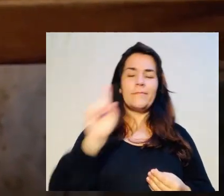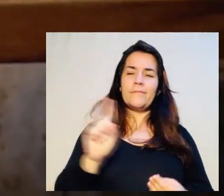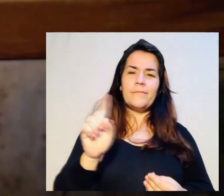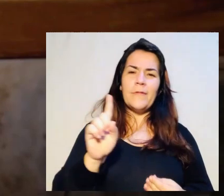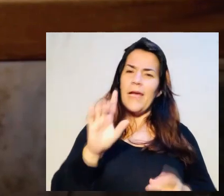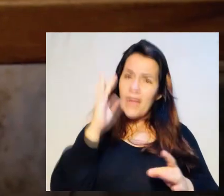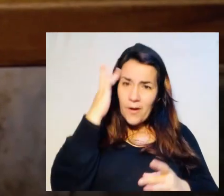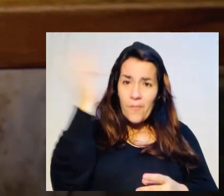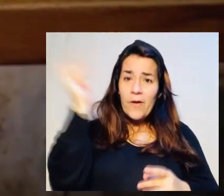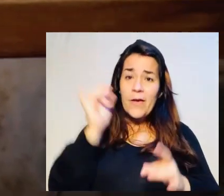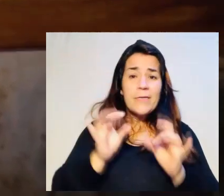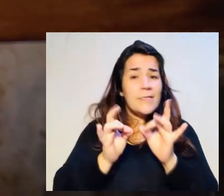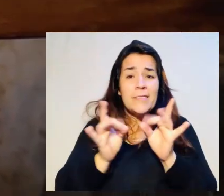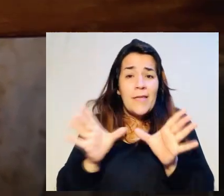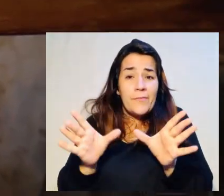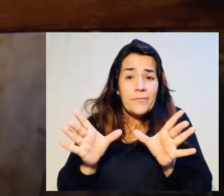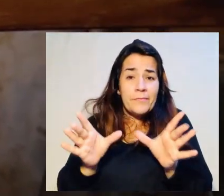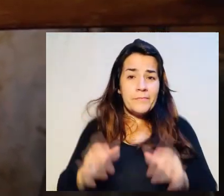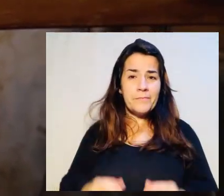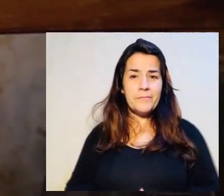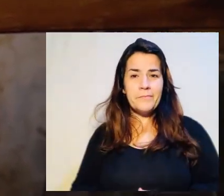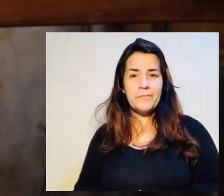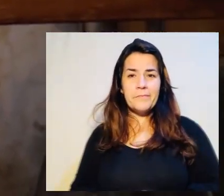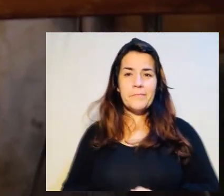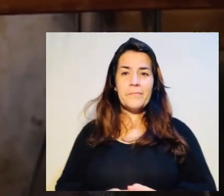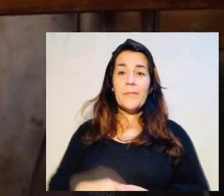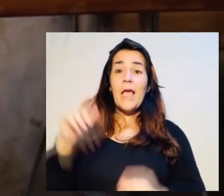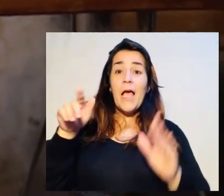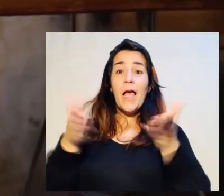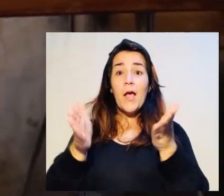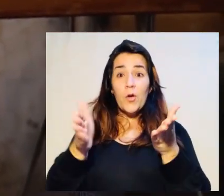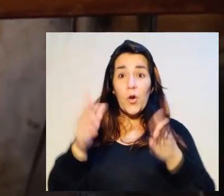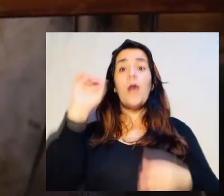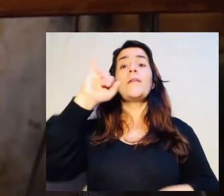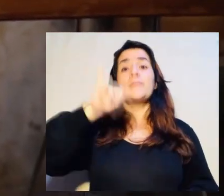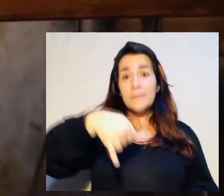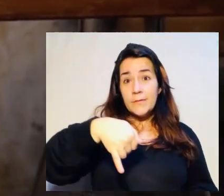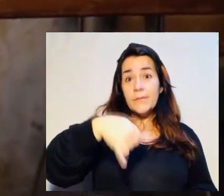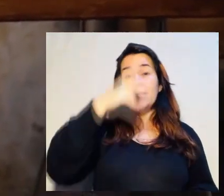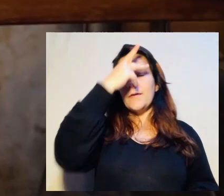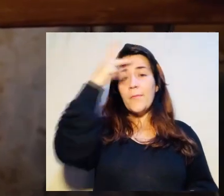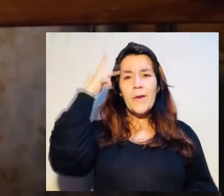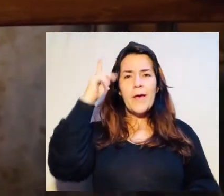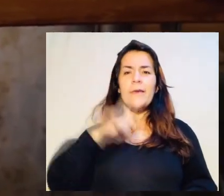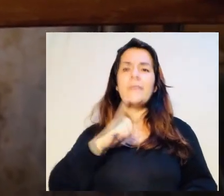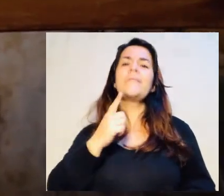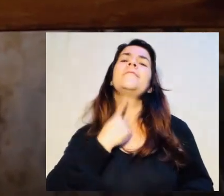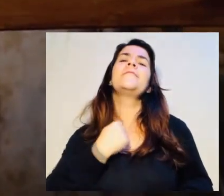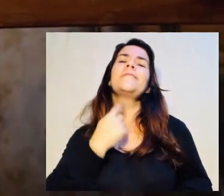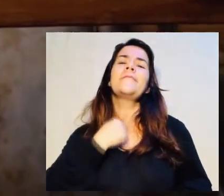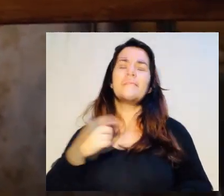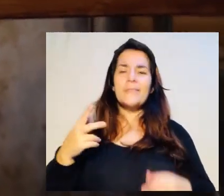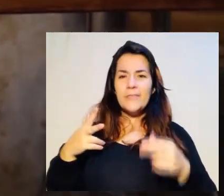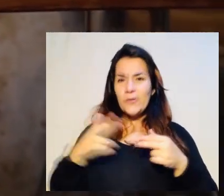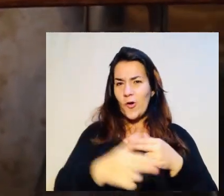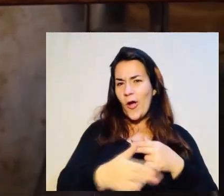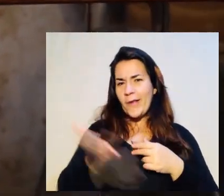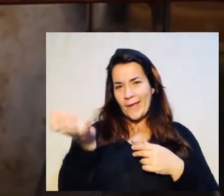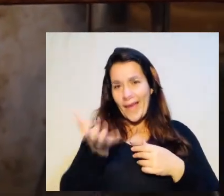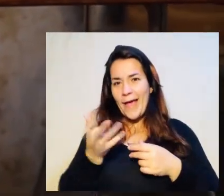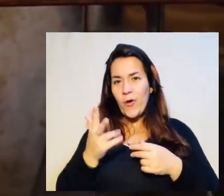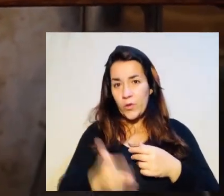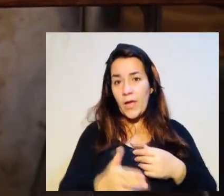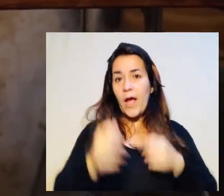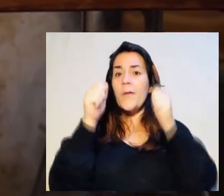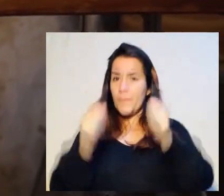muito complexo. Basiquinho. E agora sim, as pessoas que têm vontade de cortar,